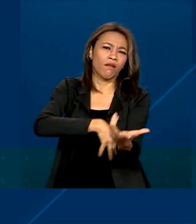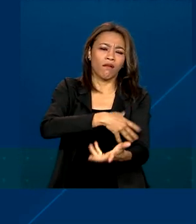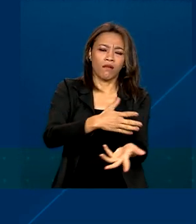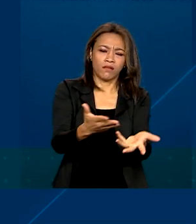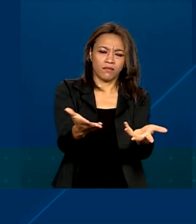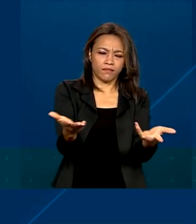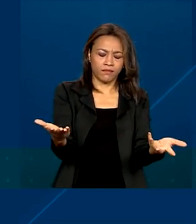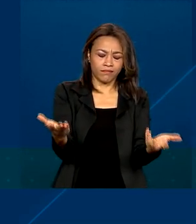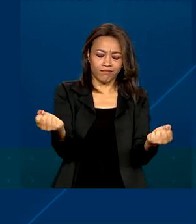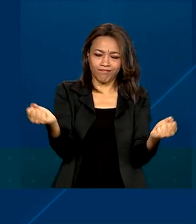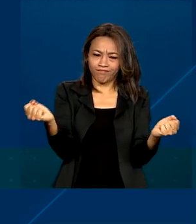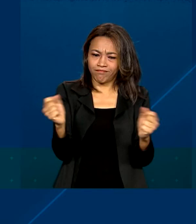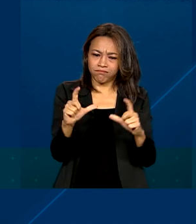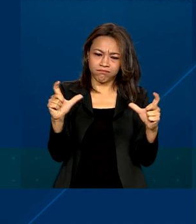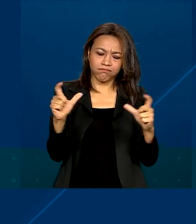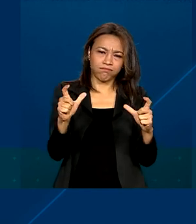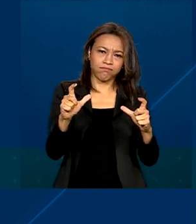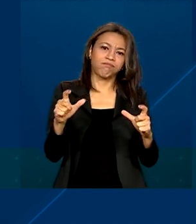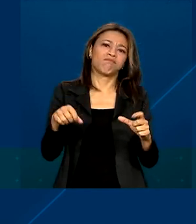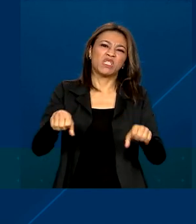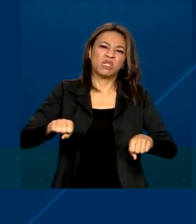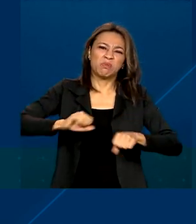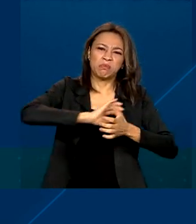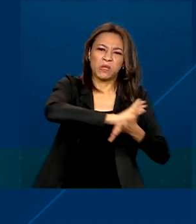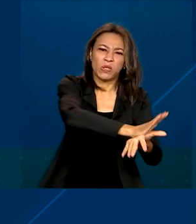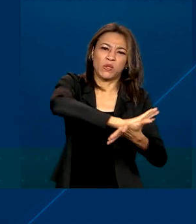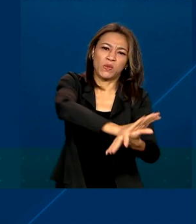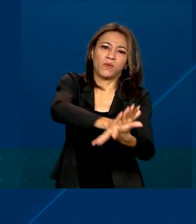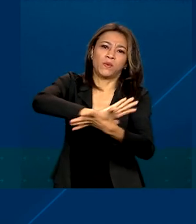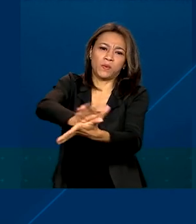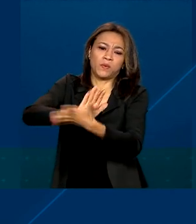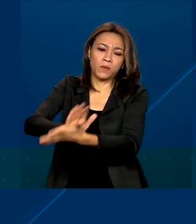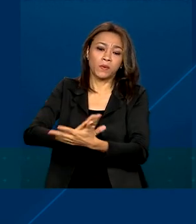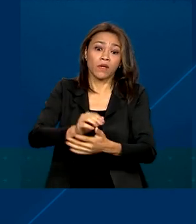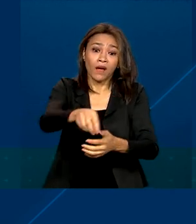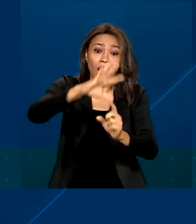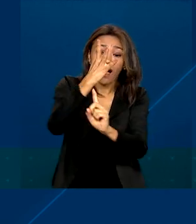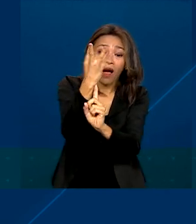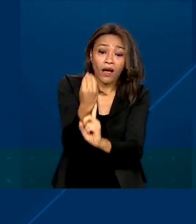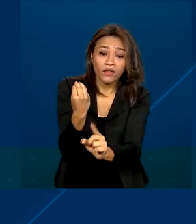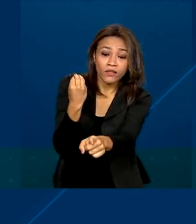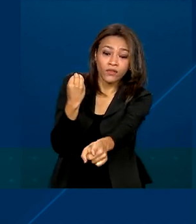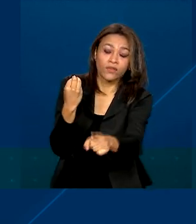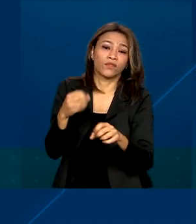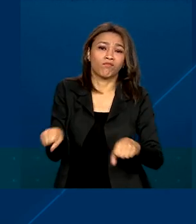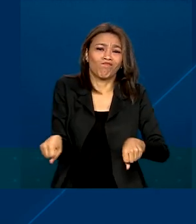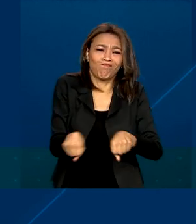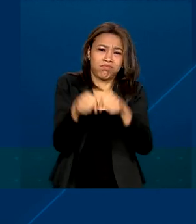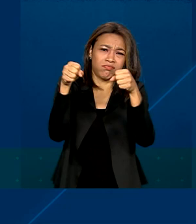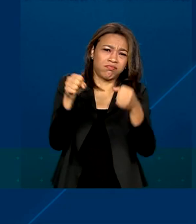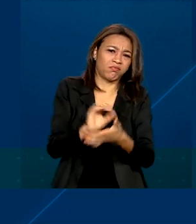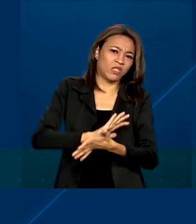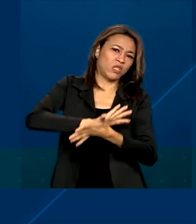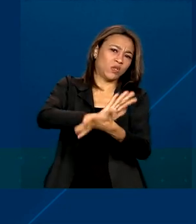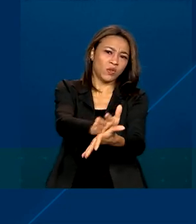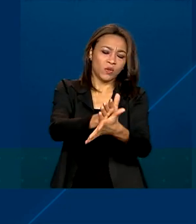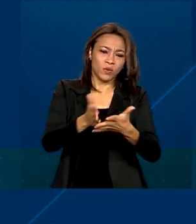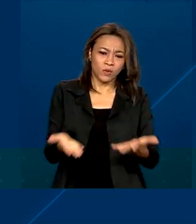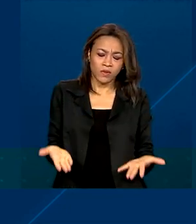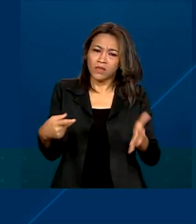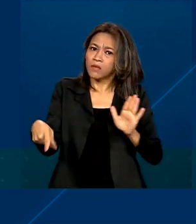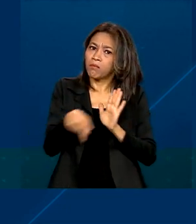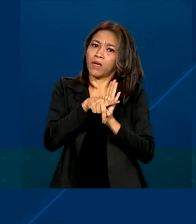Caos que os vândalos fizeram aqui. Obras de arte destruídas. Patrimônio do país.